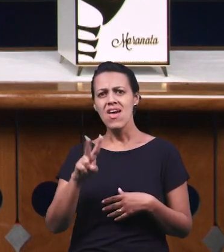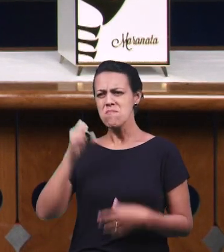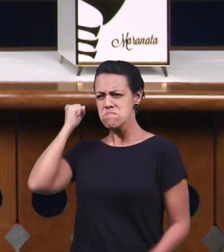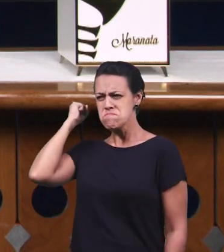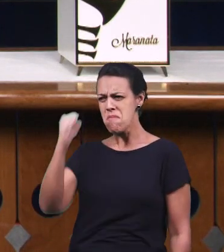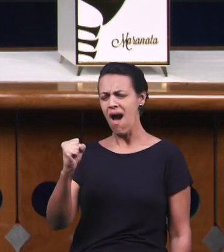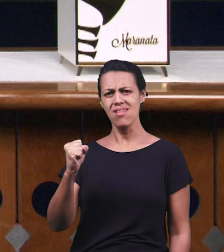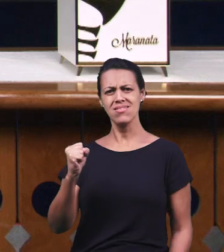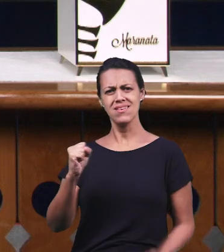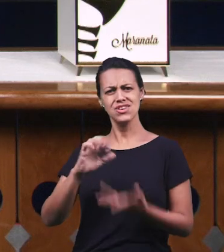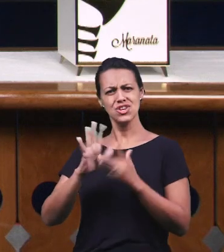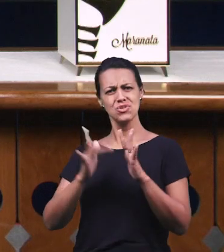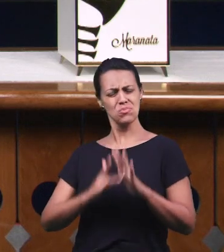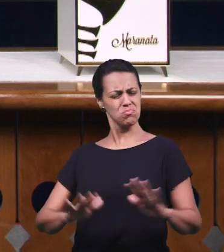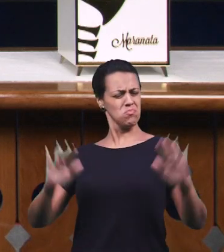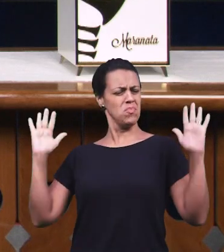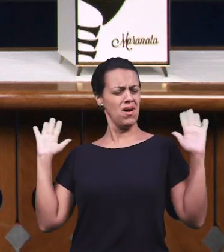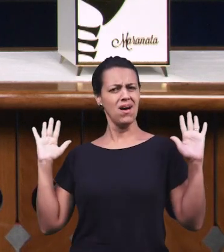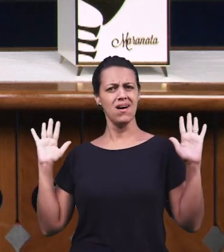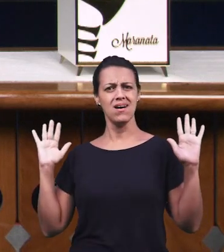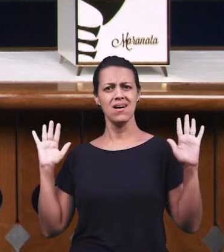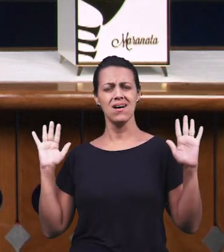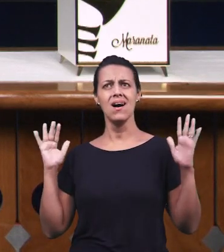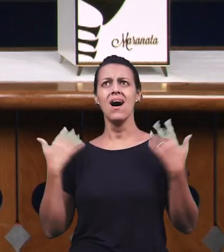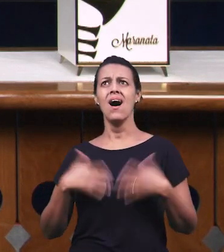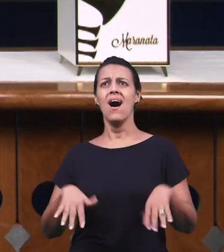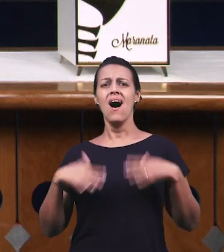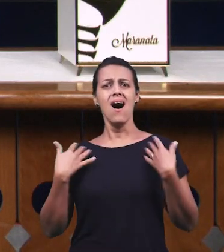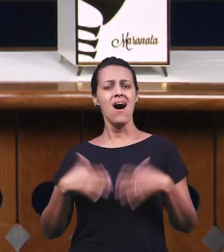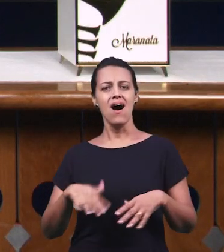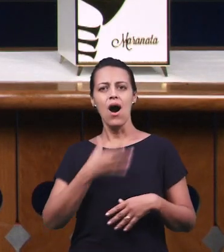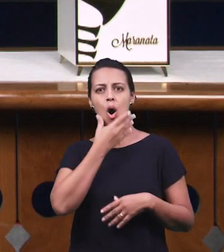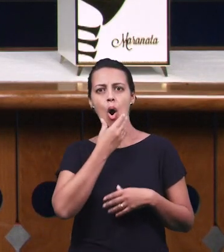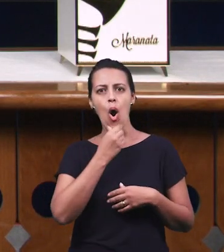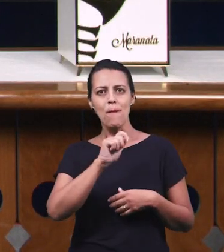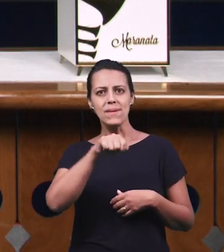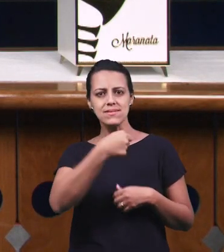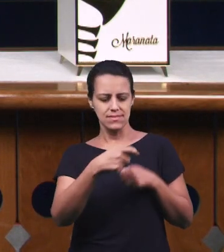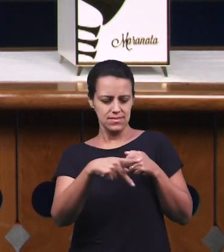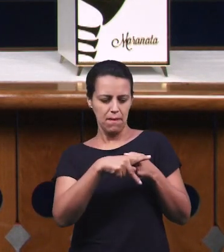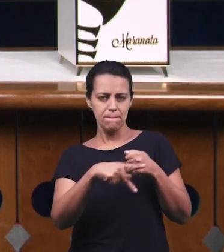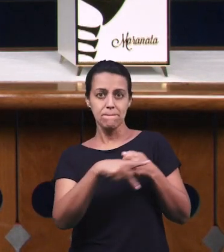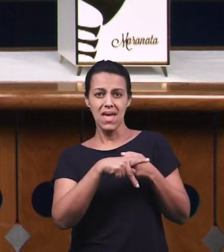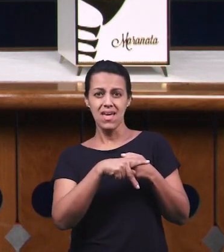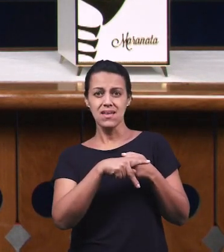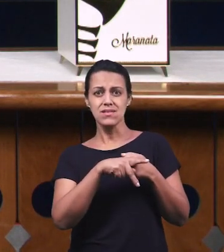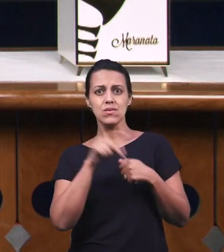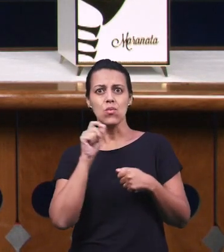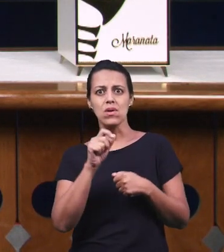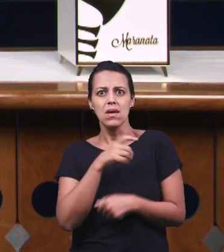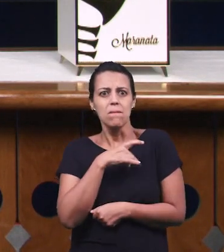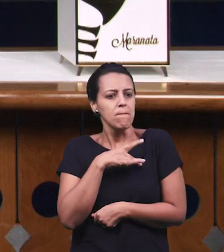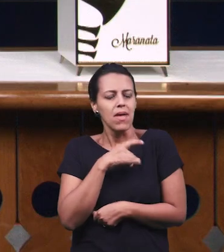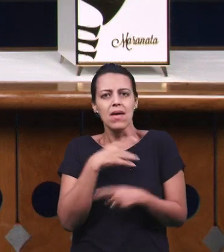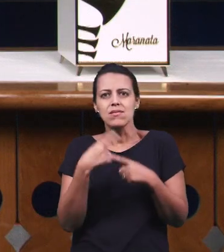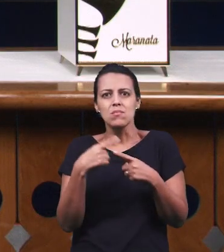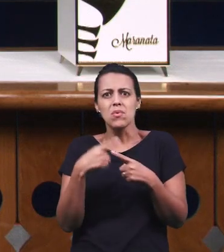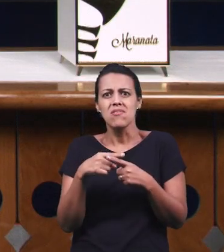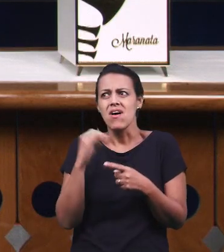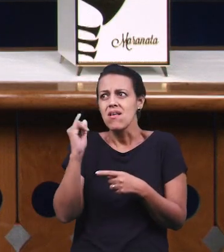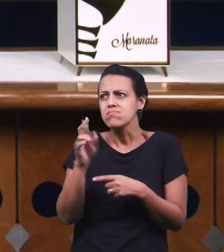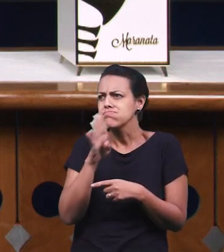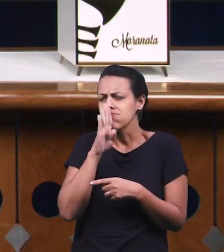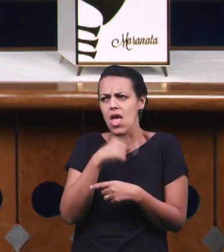cruz. Pedro, tomado por medo, já havia negado Jesus por 3 vezes. E agora eles